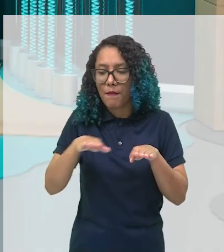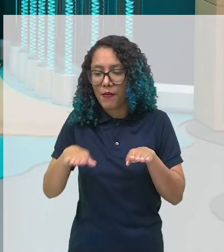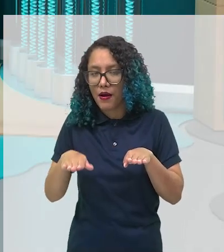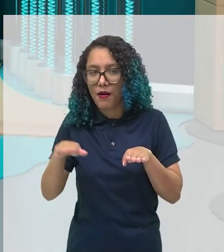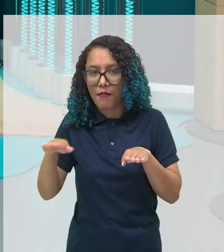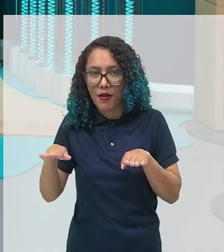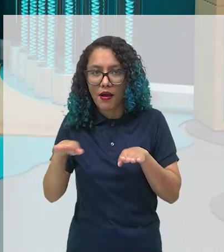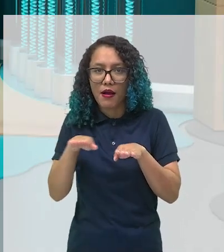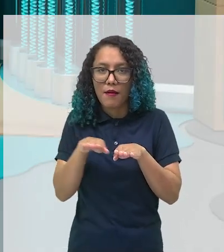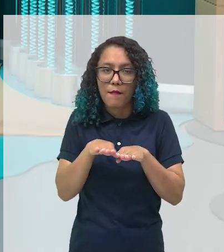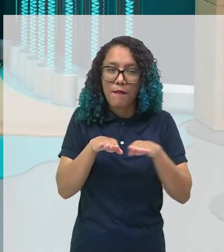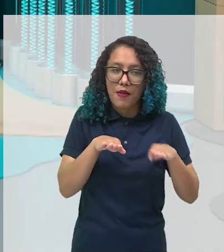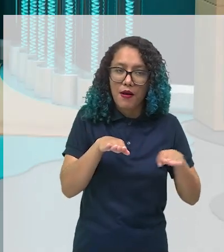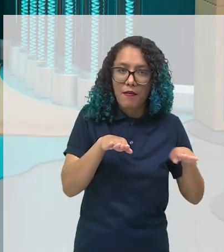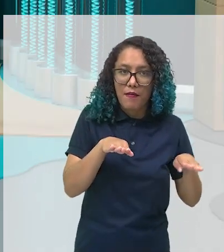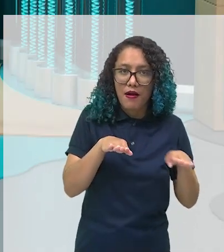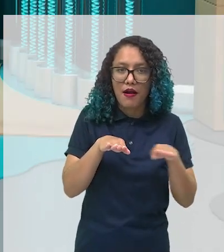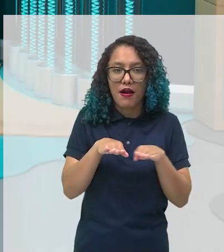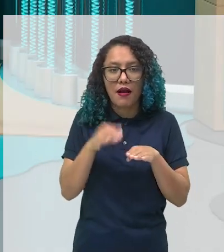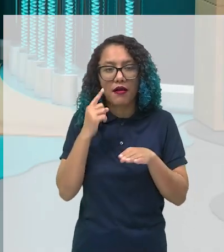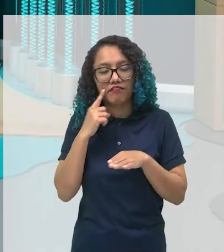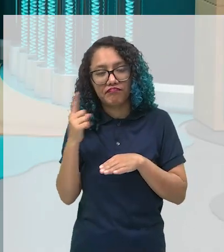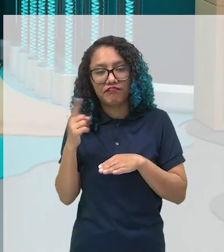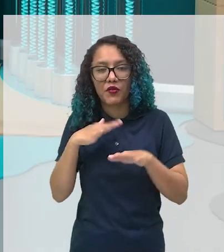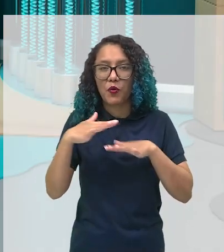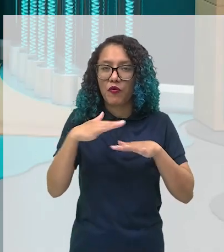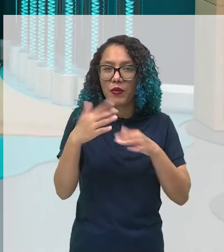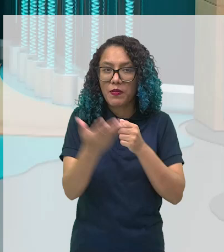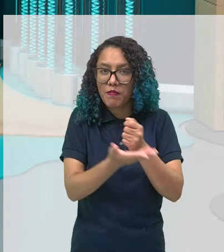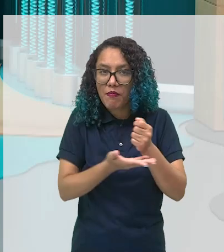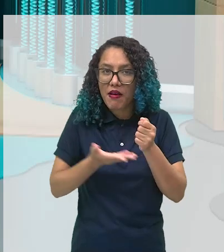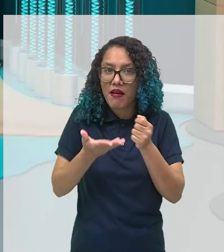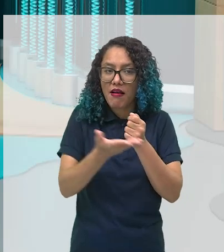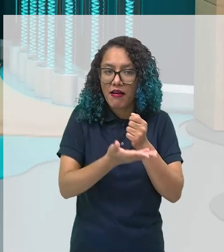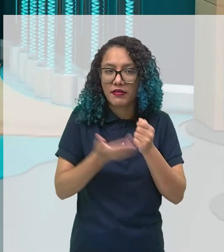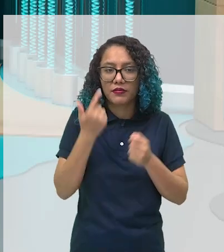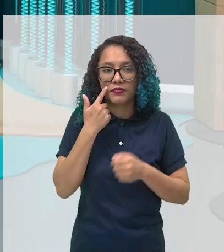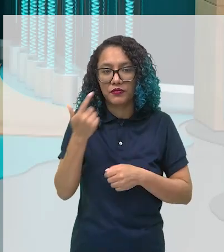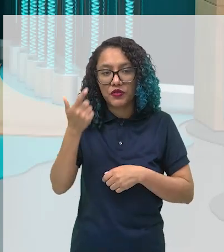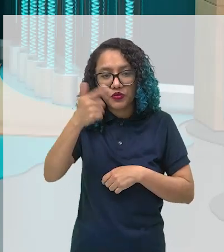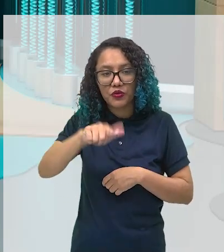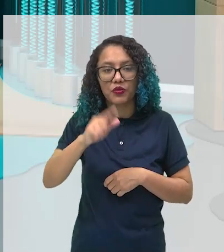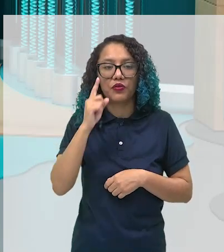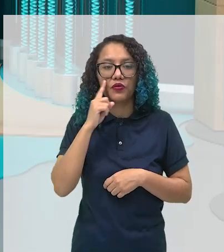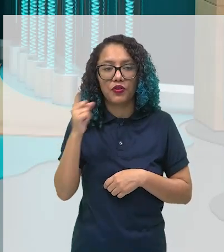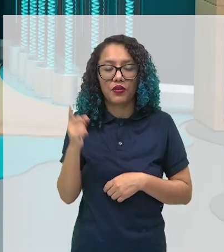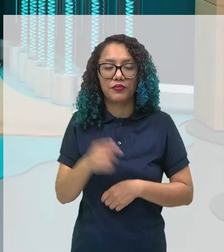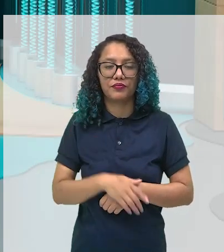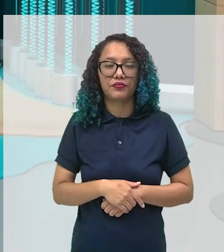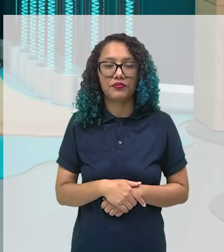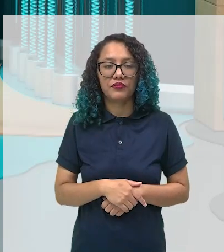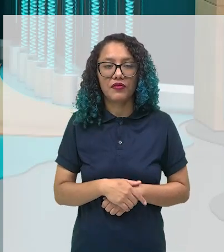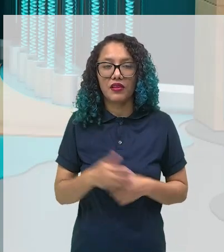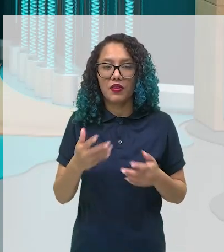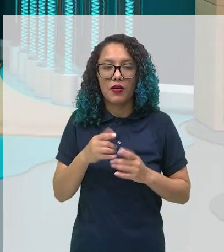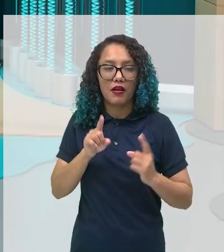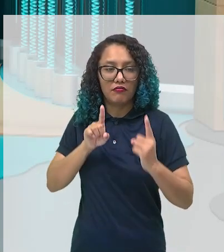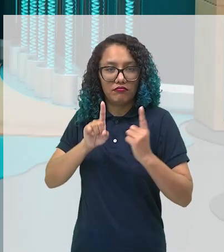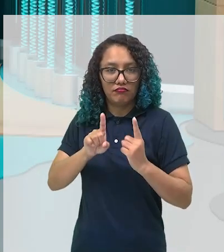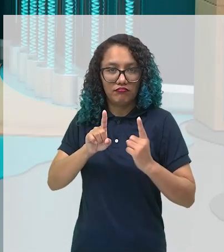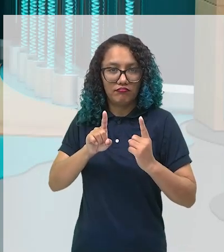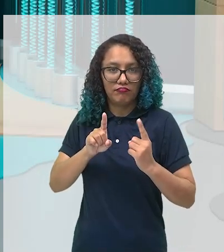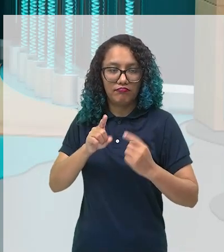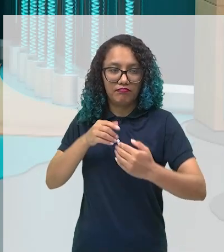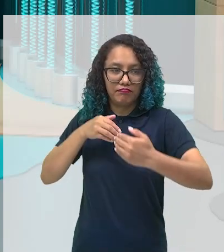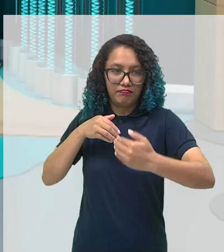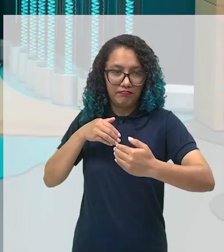Né? Então, esses são os passos básicos. Olha só aí, ó. Mais uma vez, né, encaixados lateralmente, e